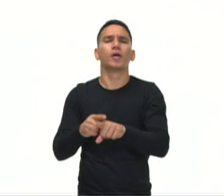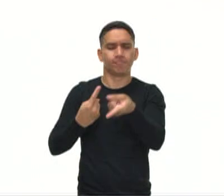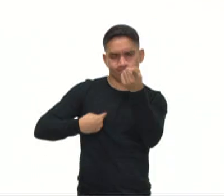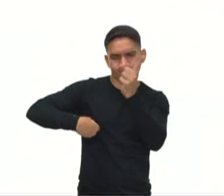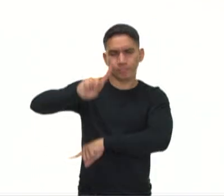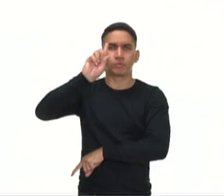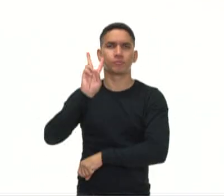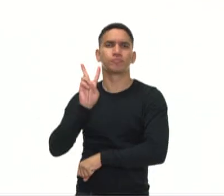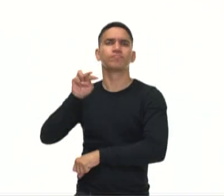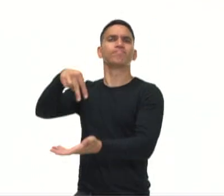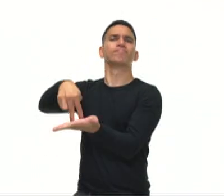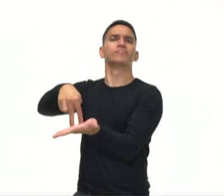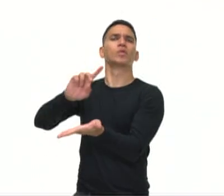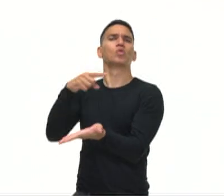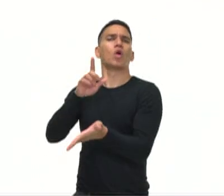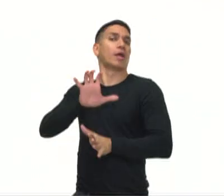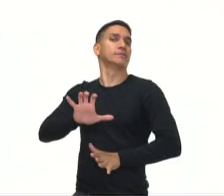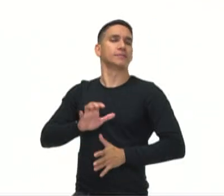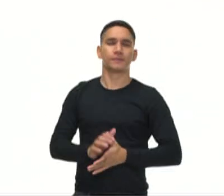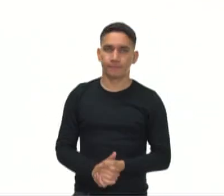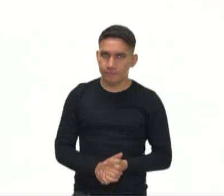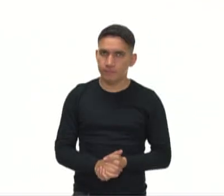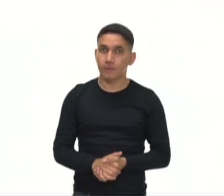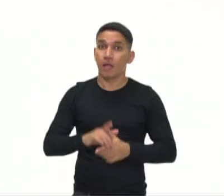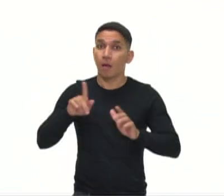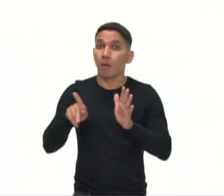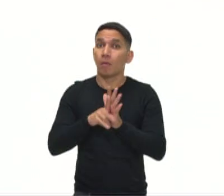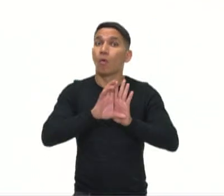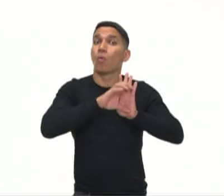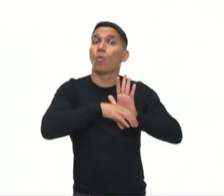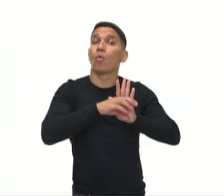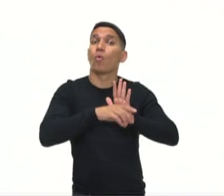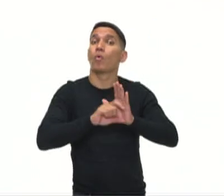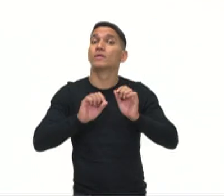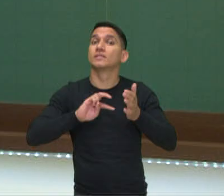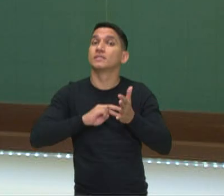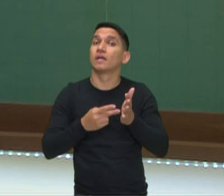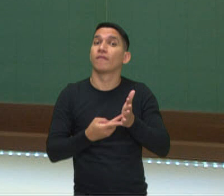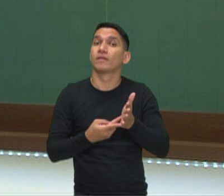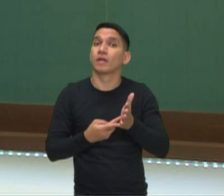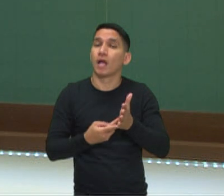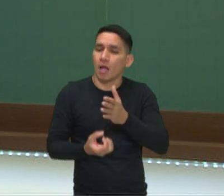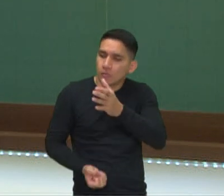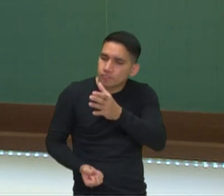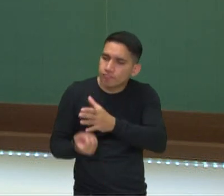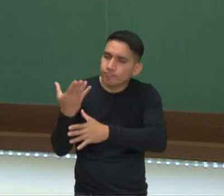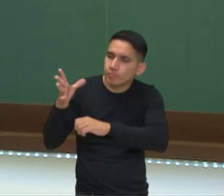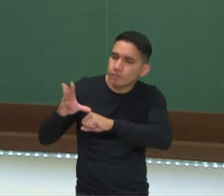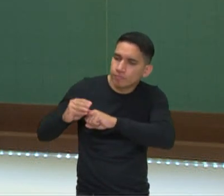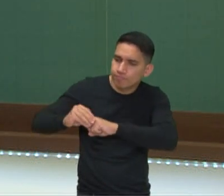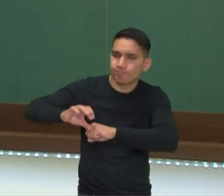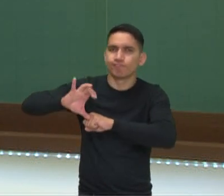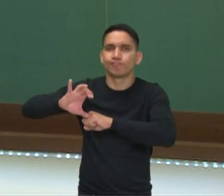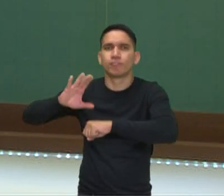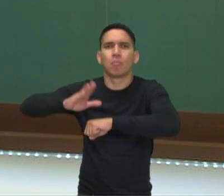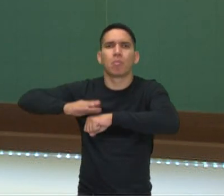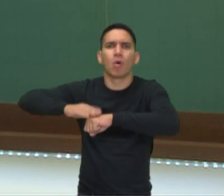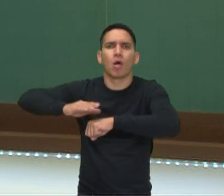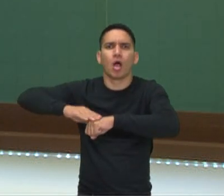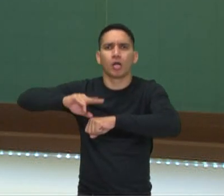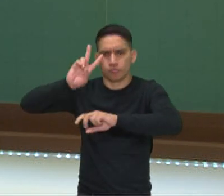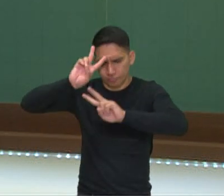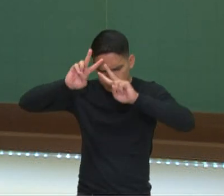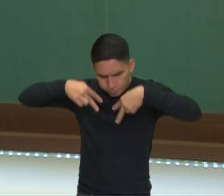tornarmos quem somos. Trata-se do conceito de autoconstrução. Quando eu me conheço, eu preciso ter